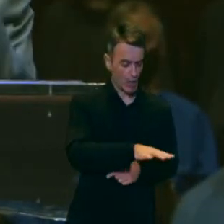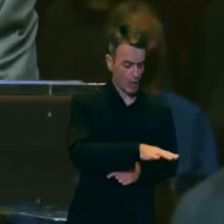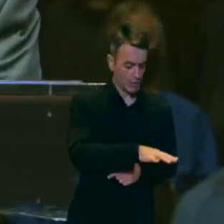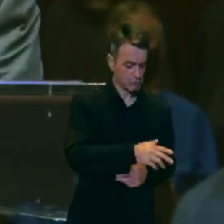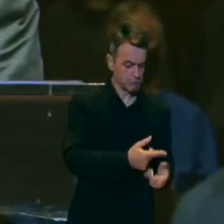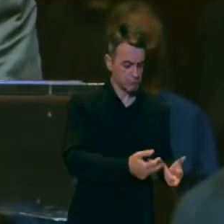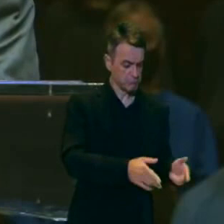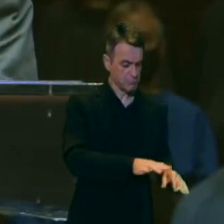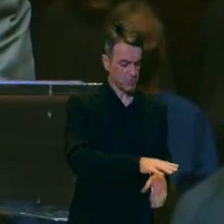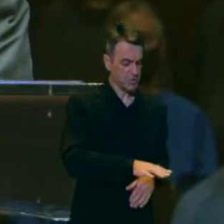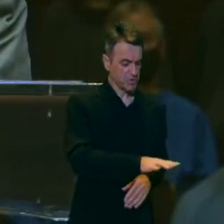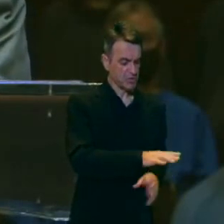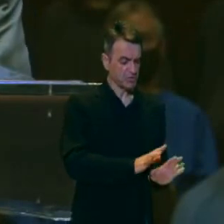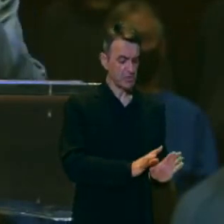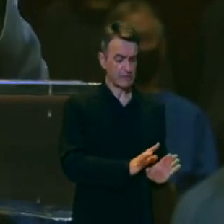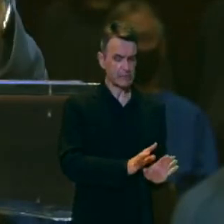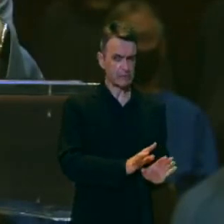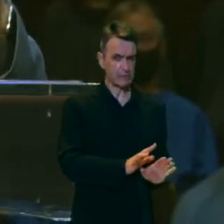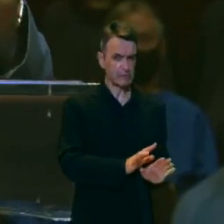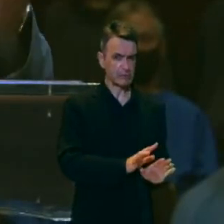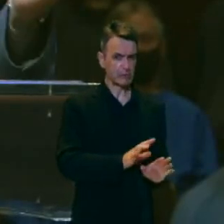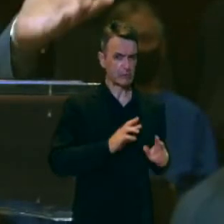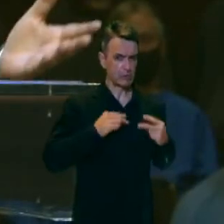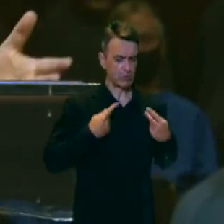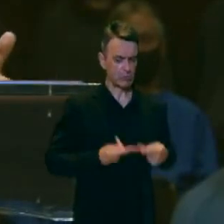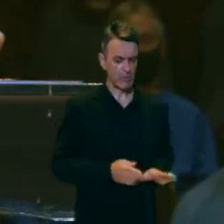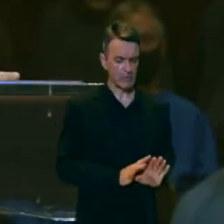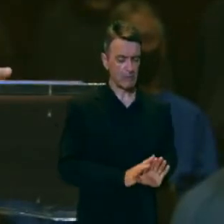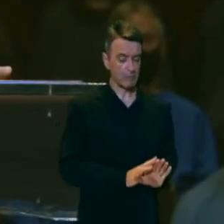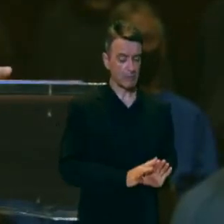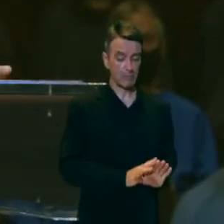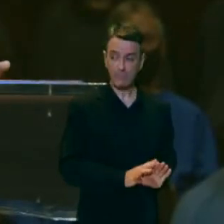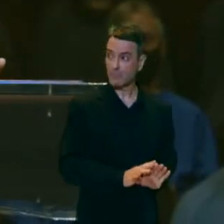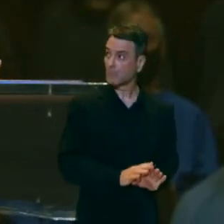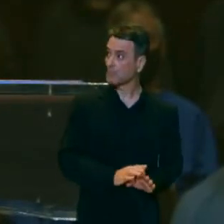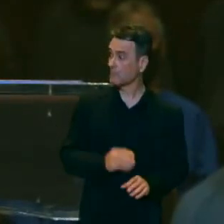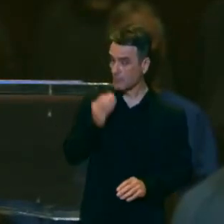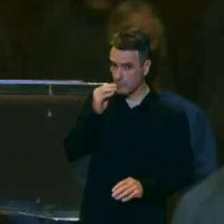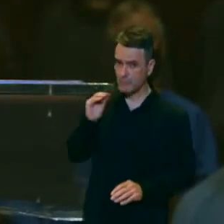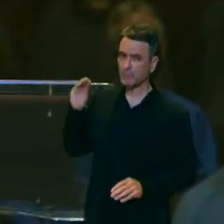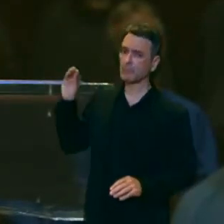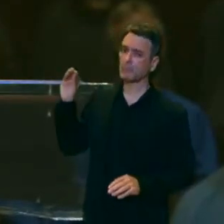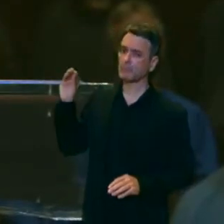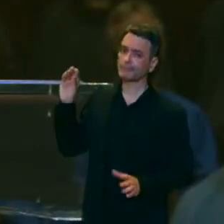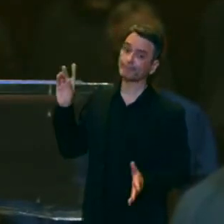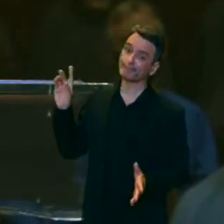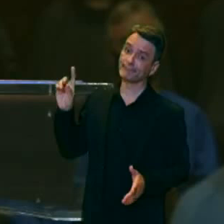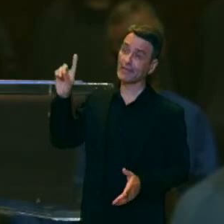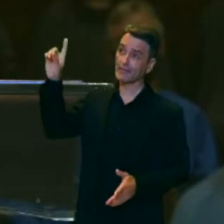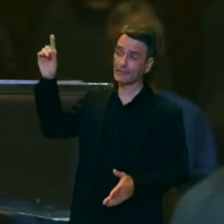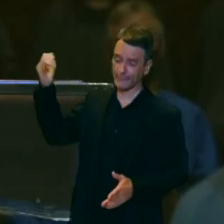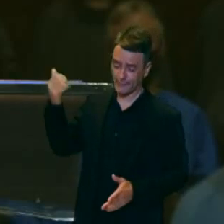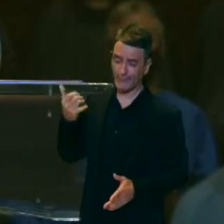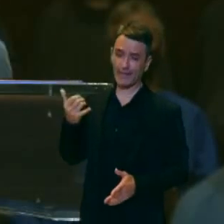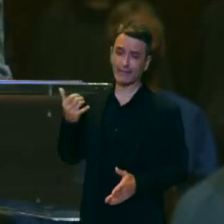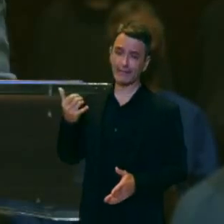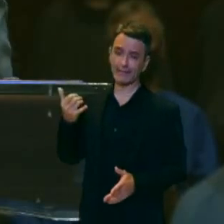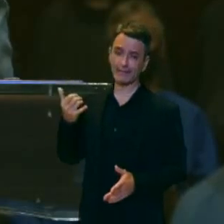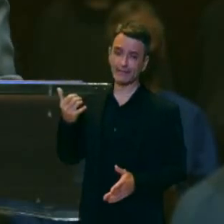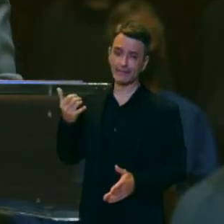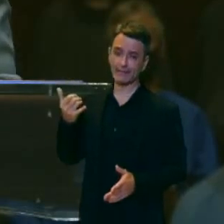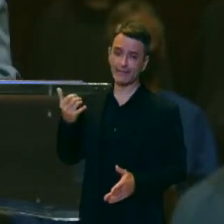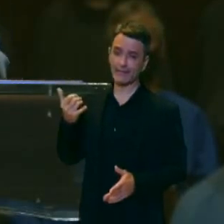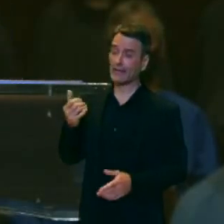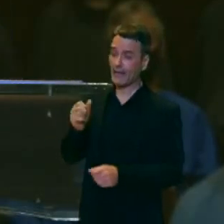virá naturalmente quando o Senhor tem nos falado justamente o contrário. Eu sou a sua